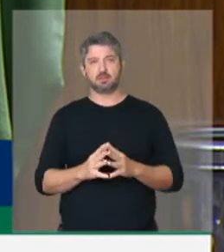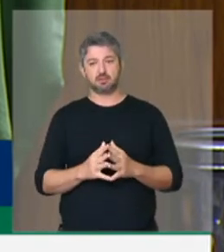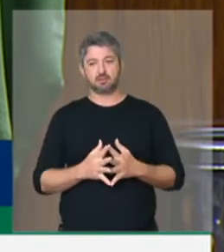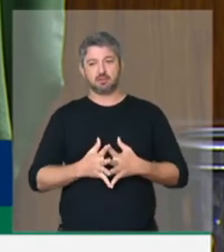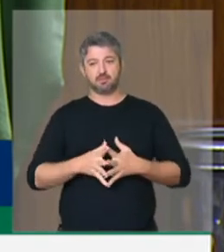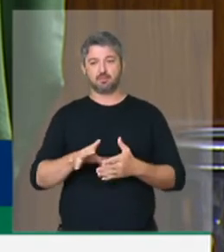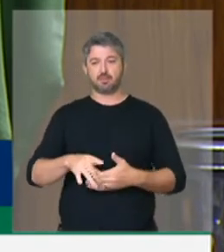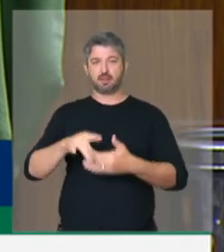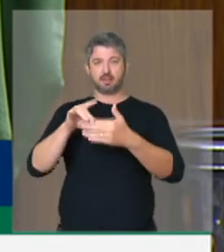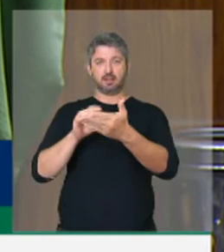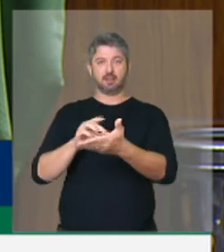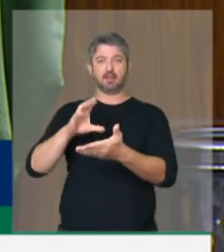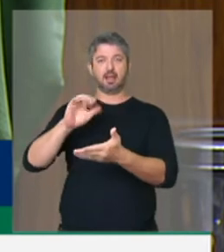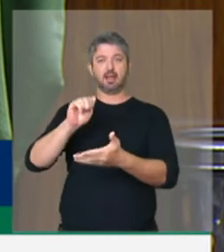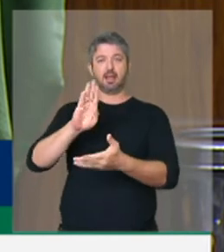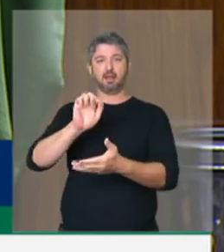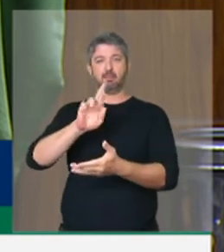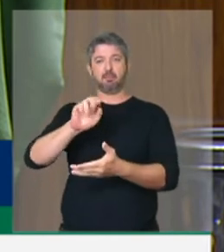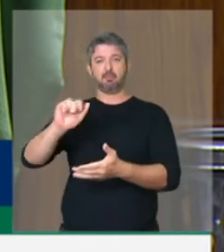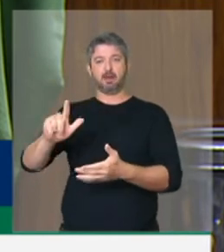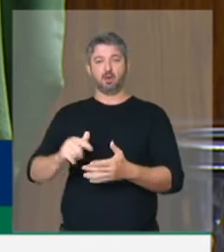líder Danilo Cabral.